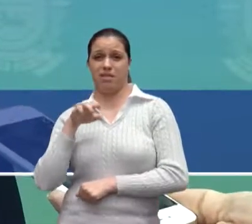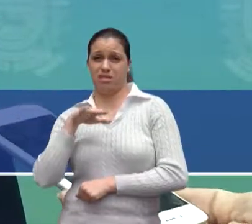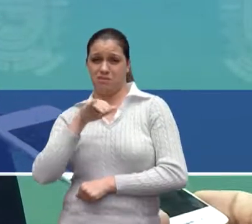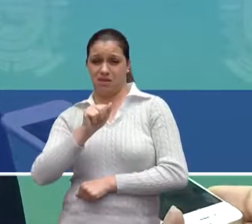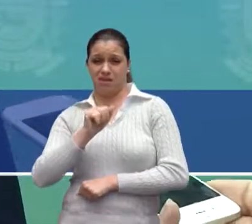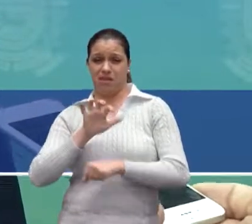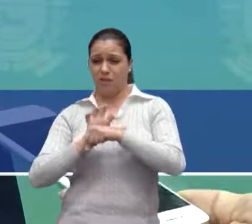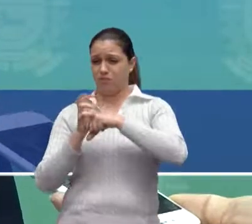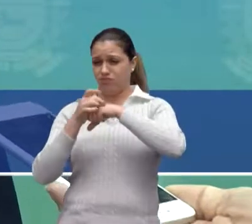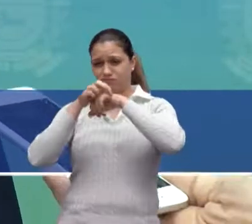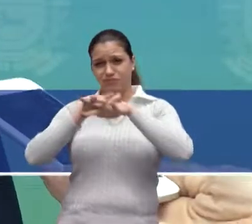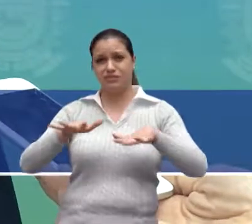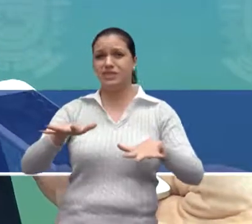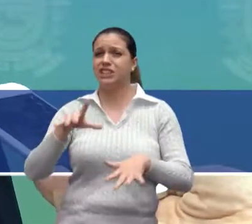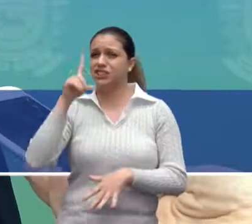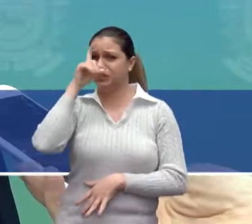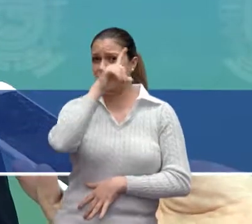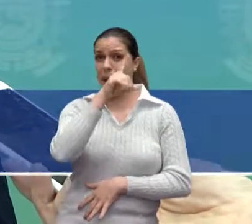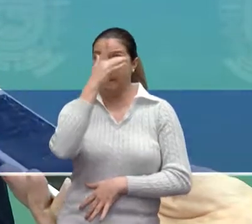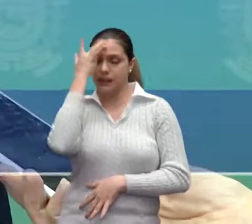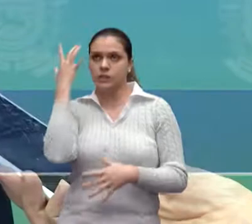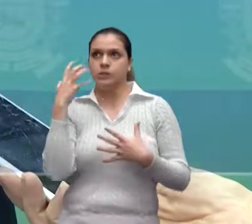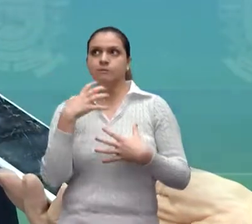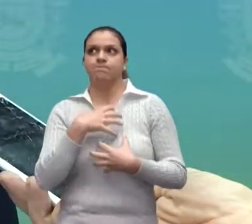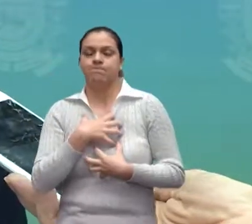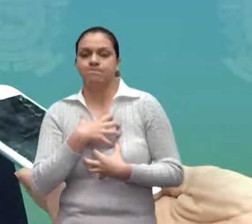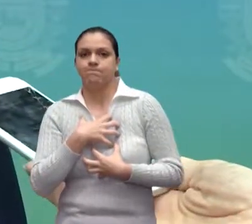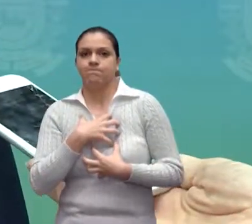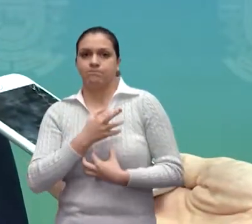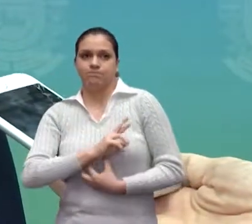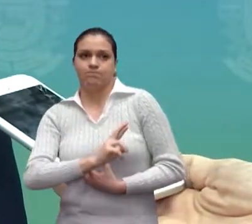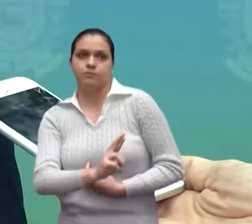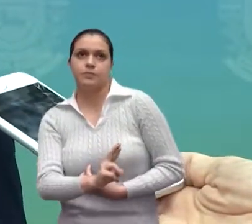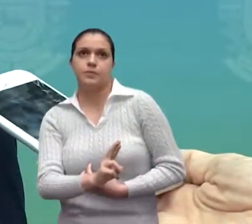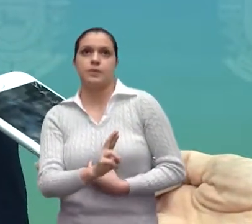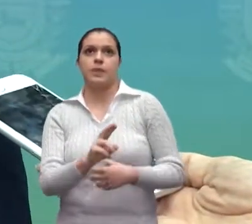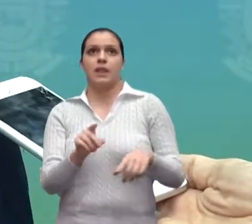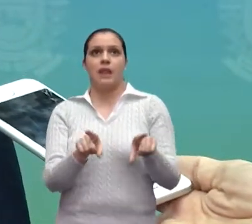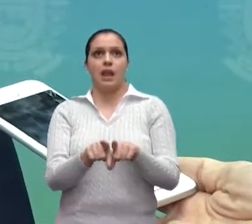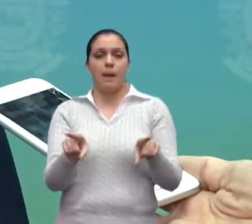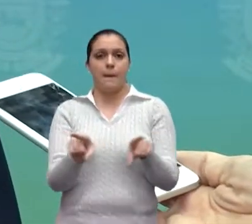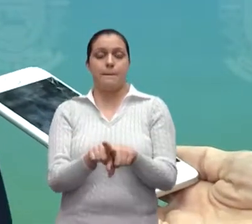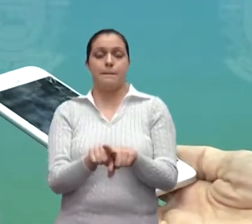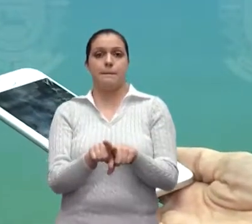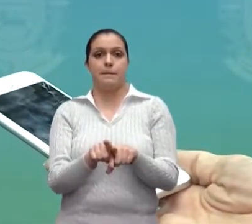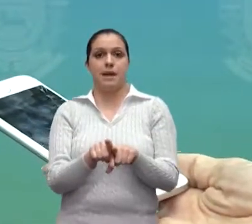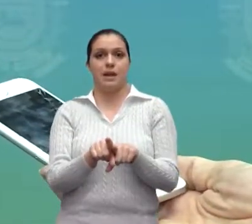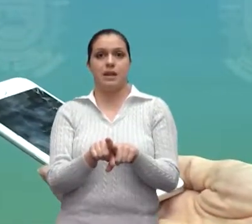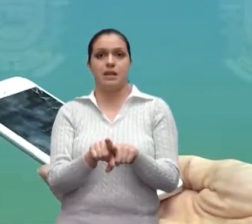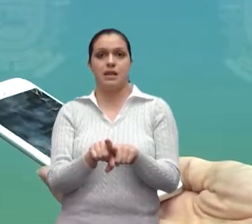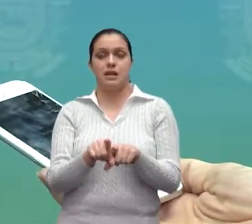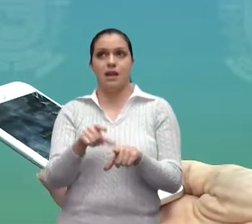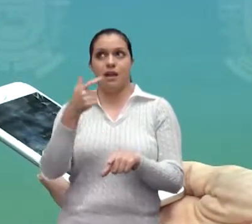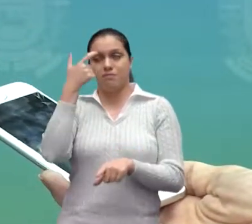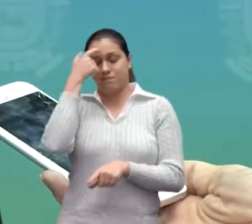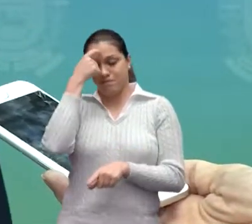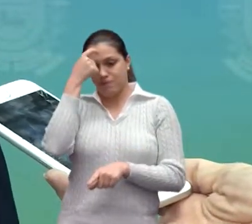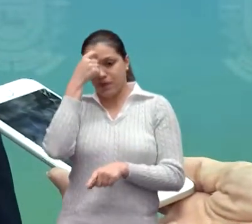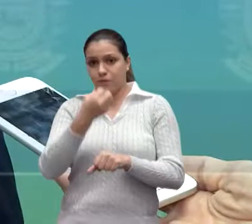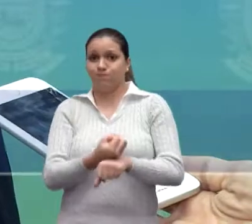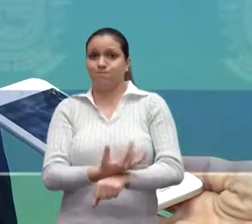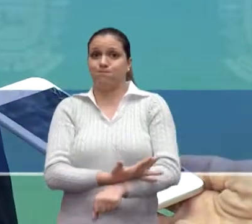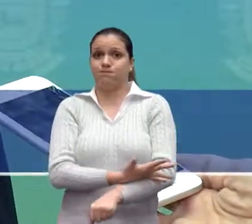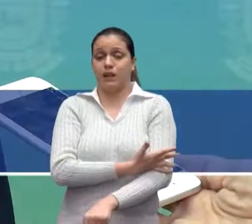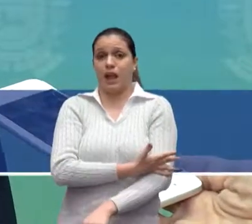bastante delicado, que as pessoas ficam mais suscetíveis na questão espiritual, na questão emocional, né, até na